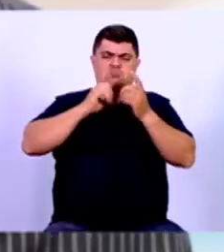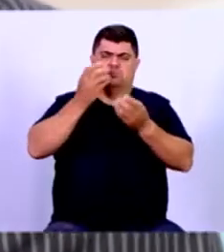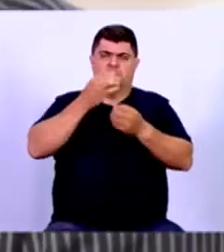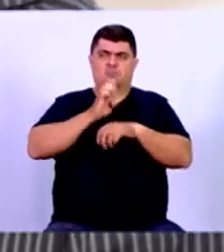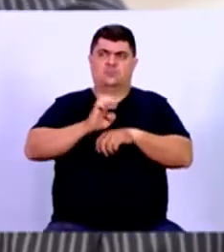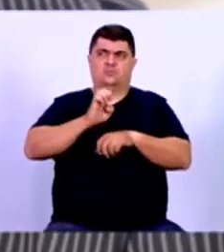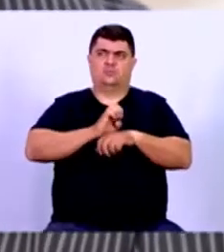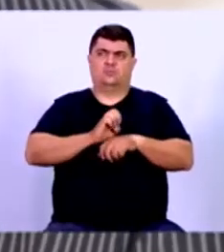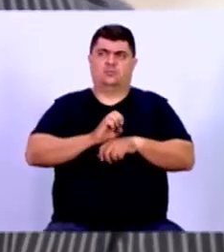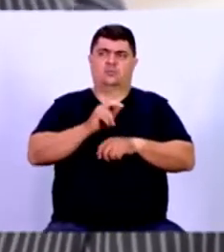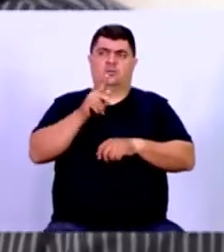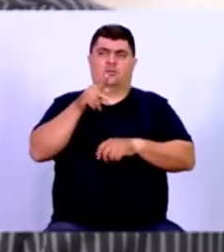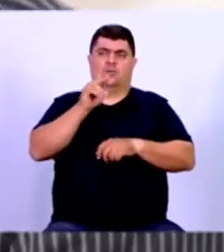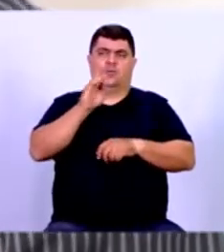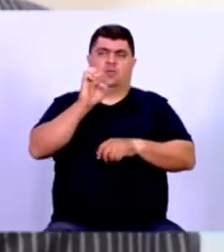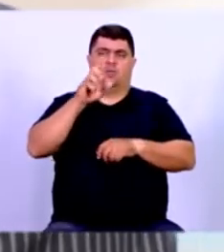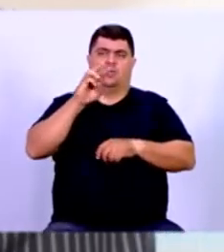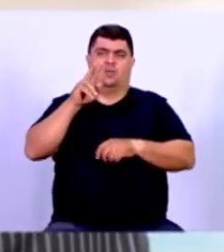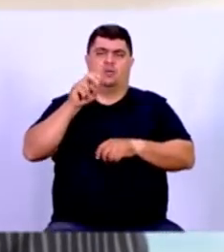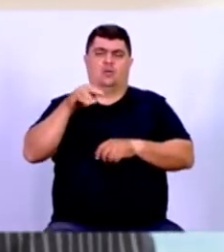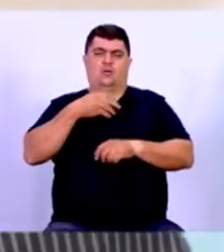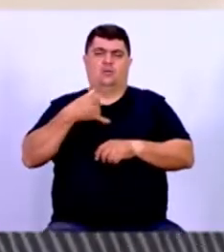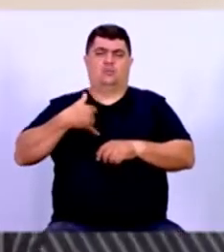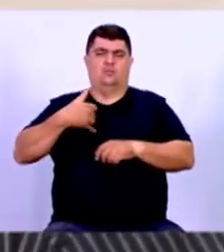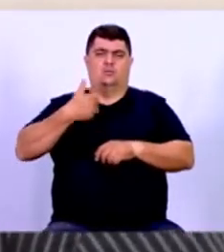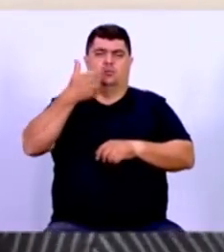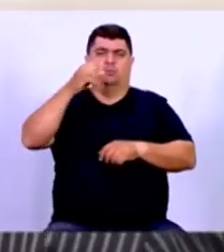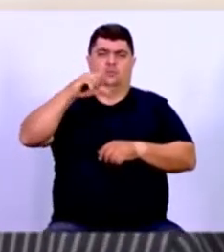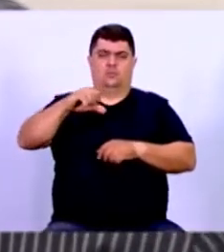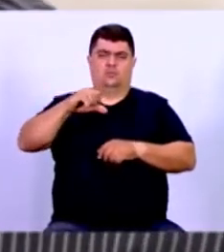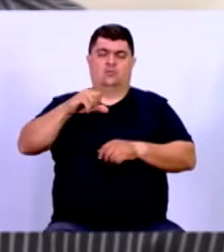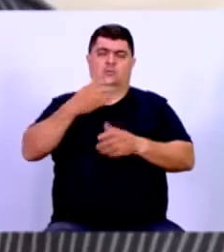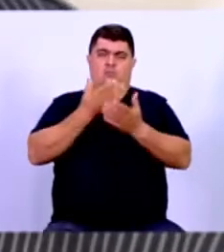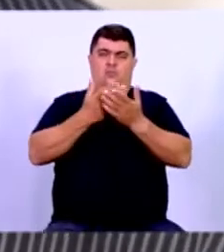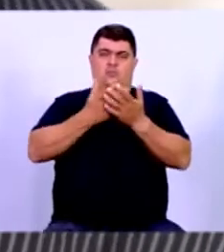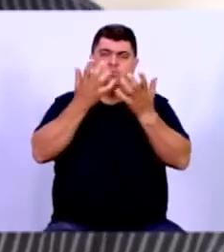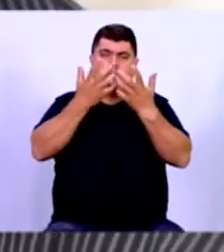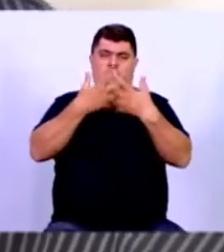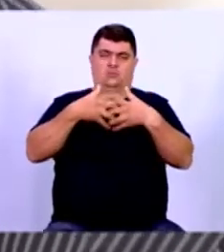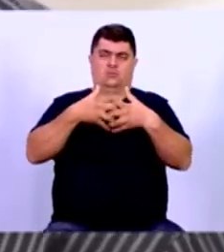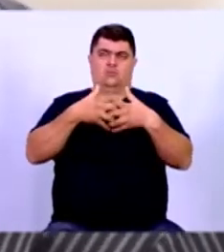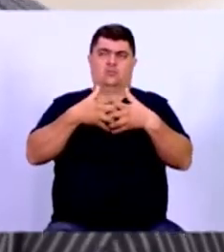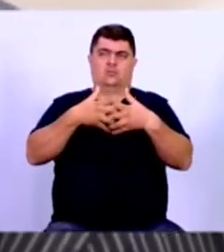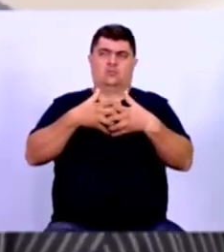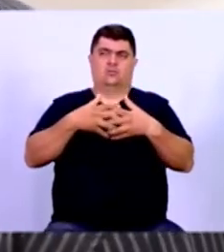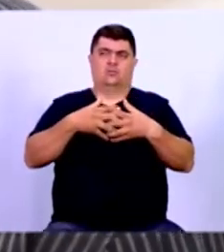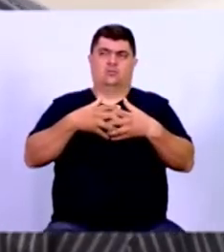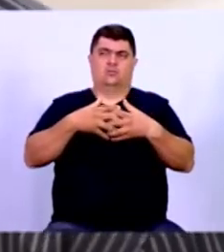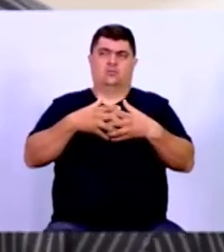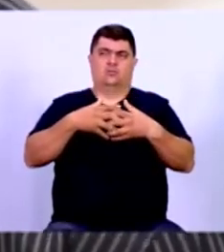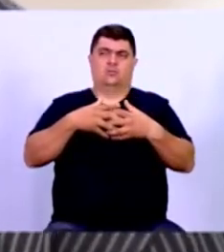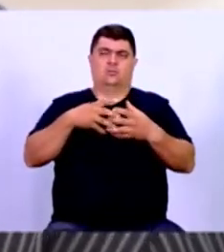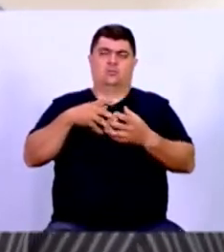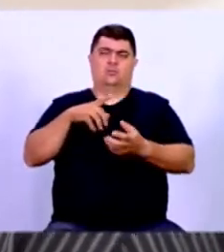estágio? Me chamo Kelvin, eu tenho 19 anos, eu estudo no Instituto Federal de Rondônia, campus Porto Velho.